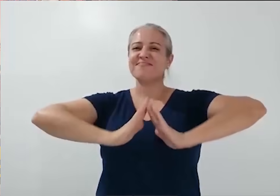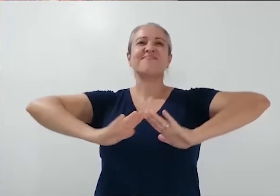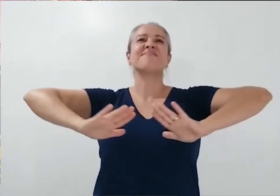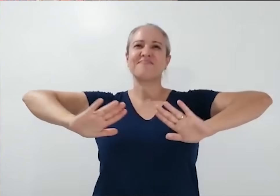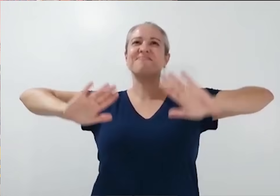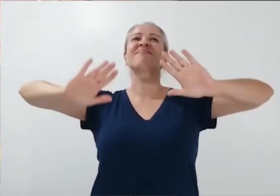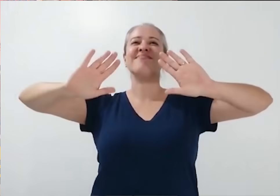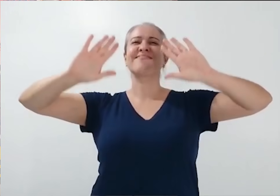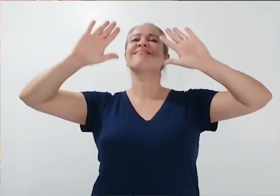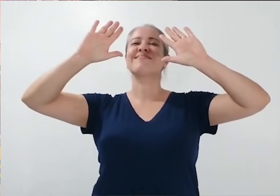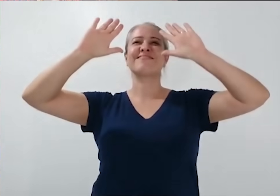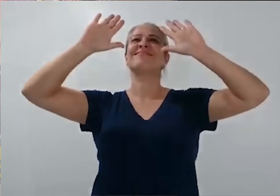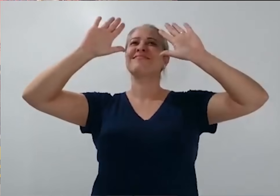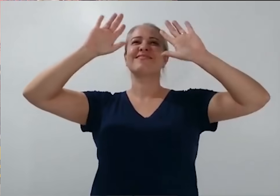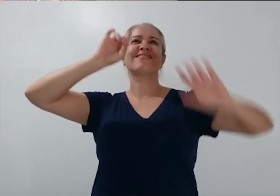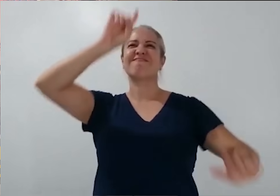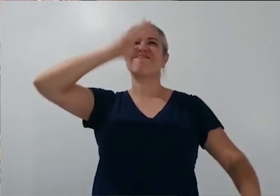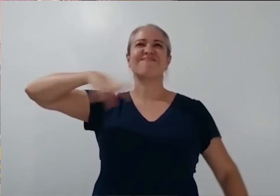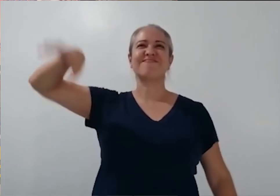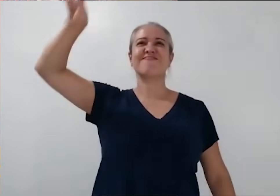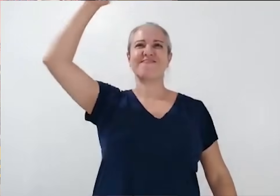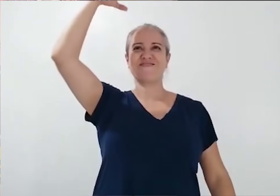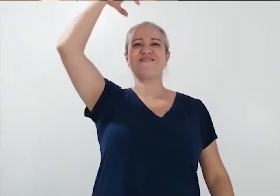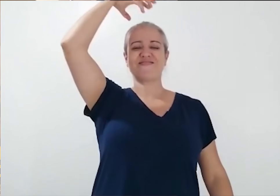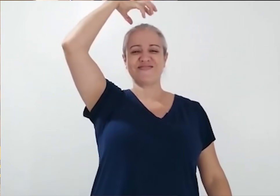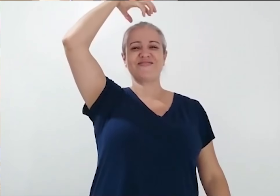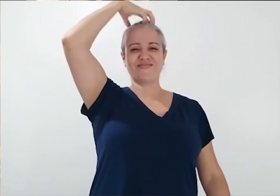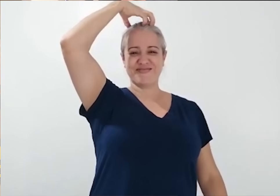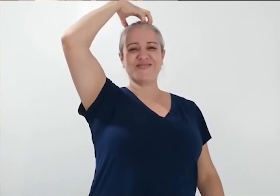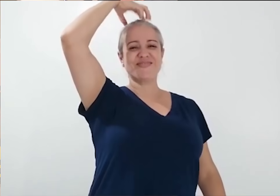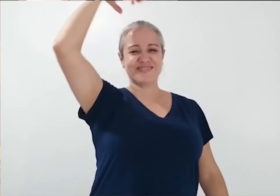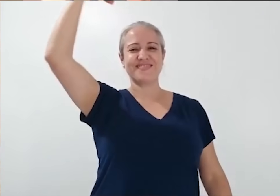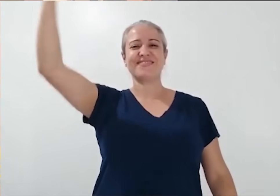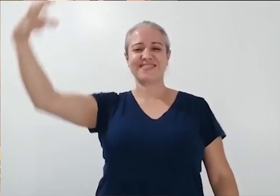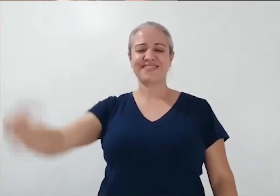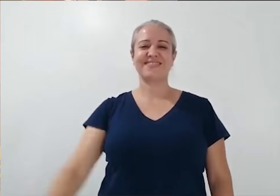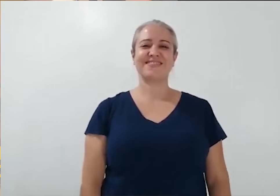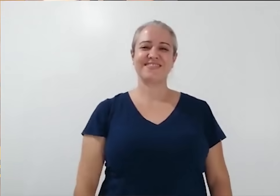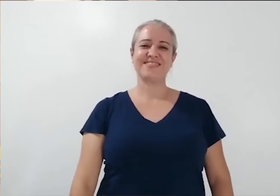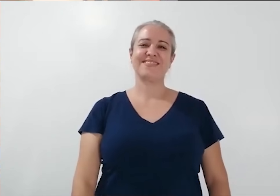e o levantar das nossas mãos ao Rei.